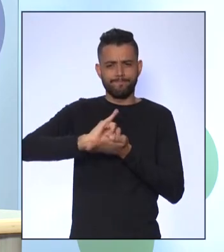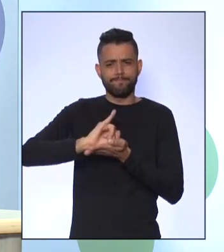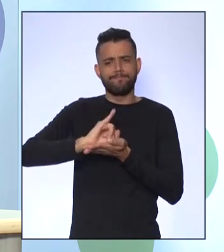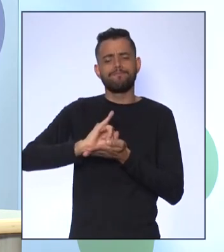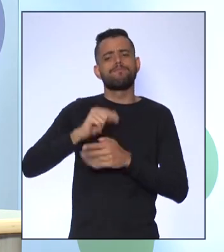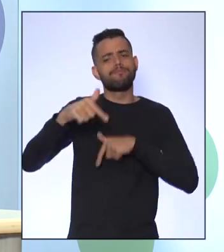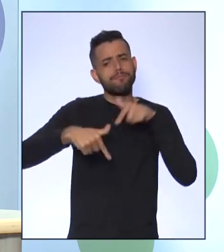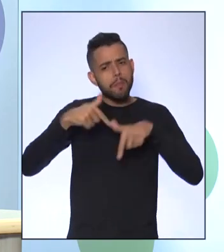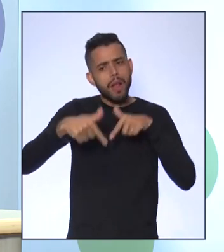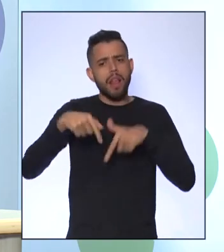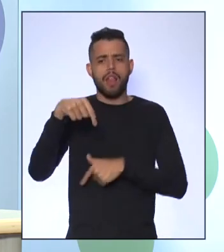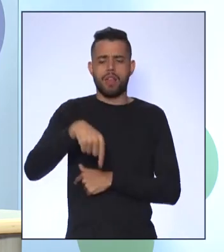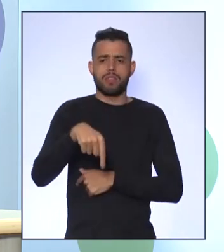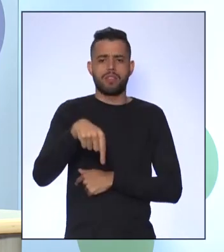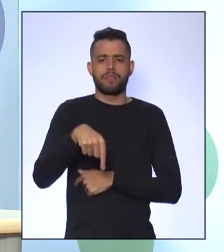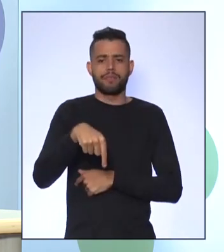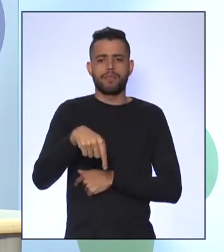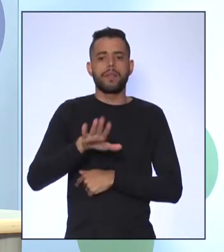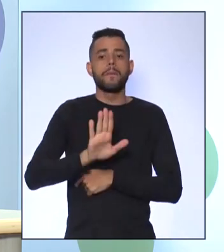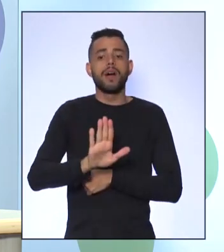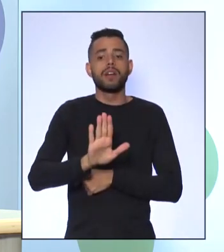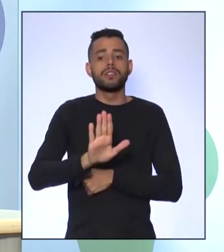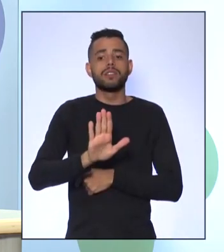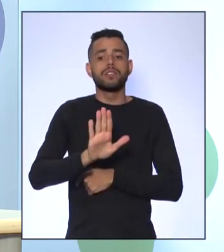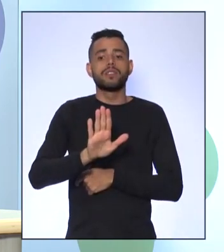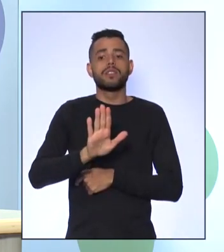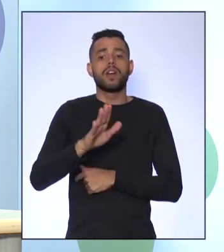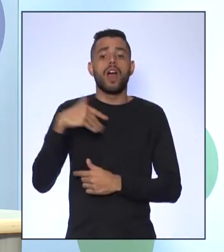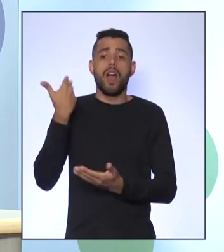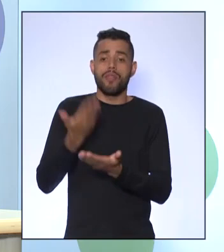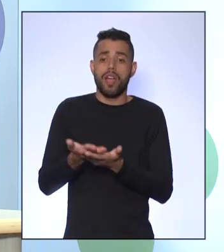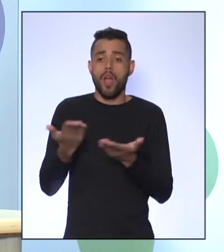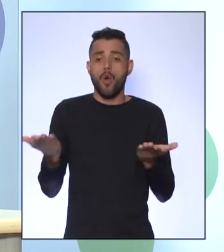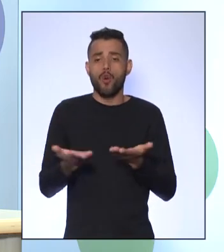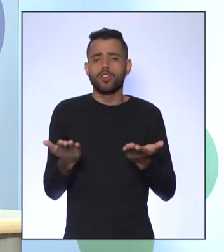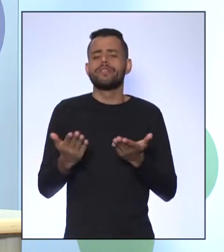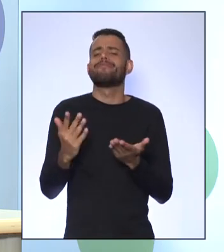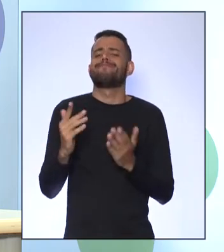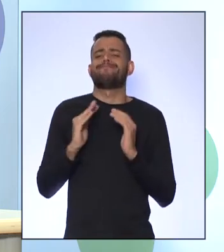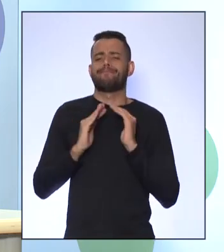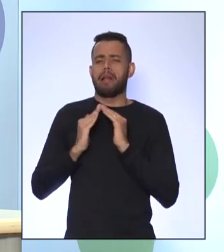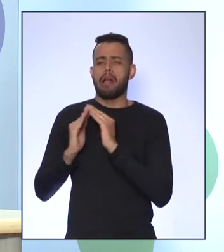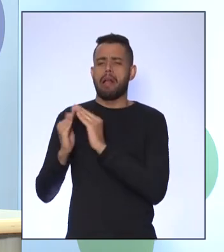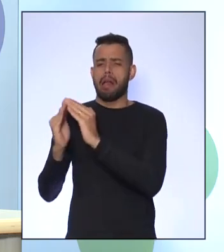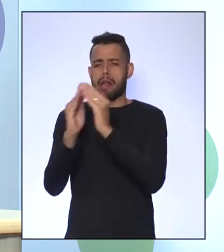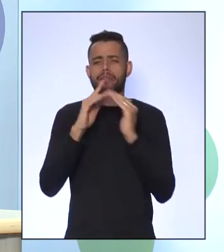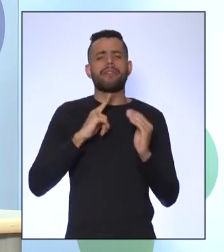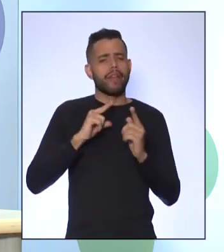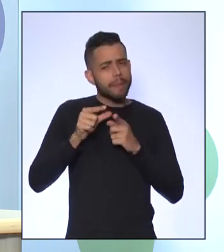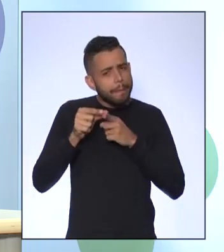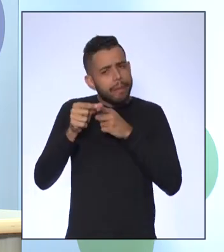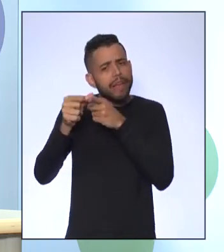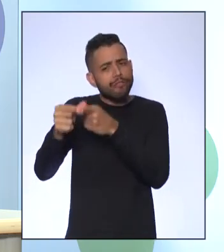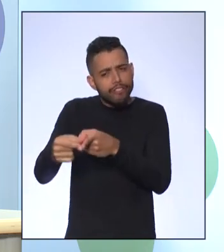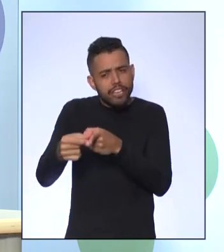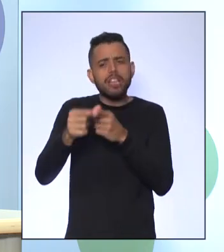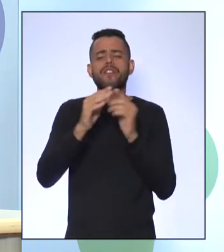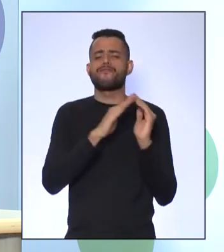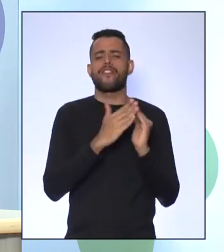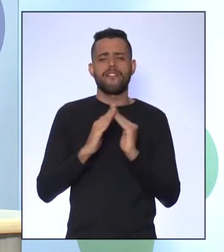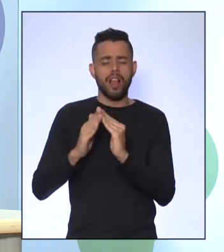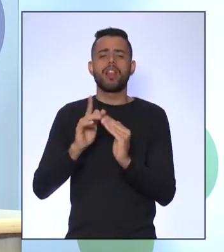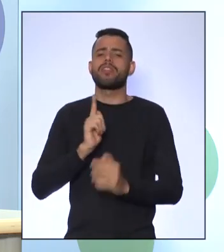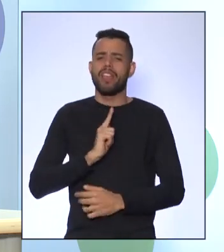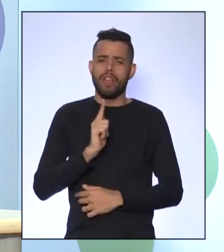por outro lado, até hoje nós temos os cortiços, as periferias, as favelas,